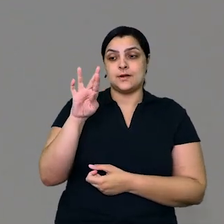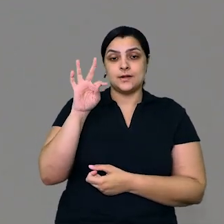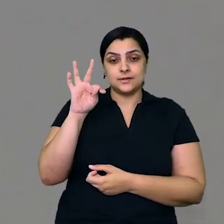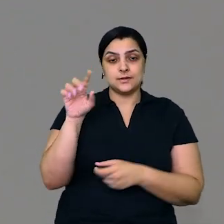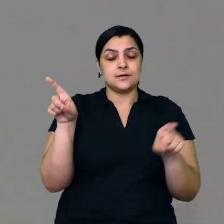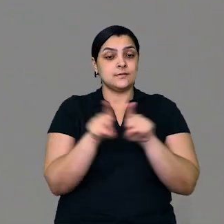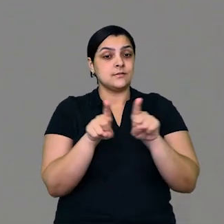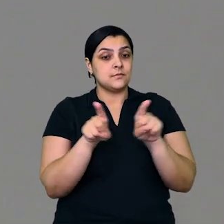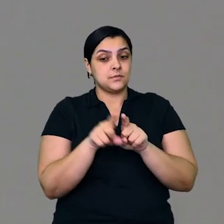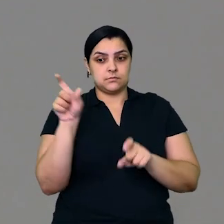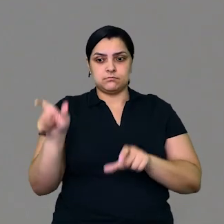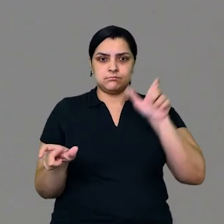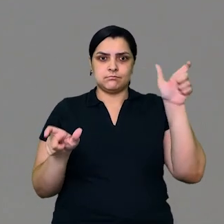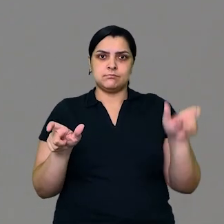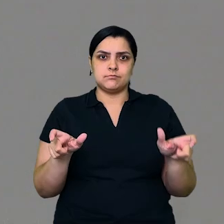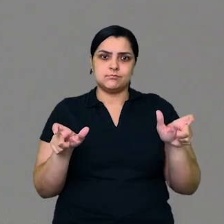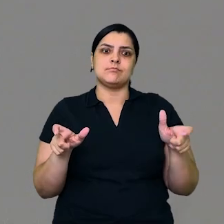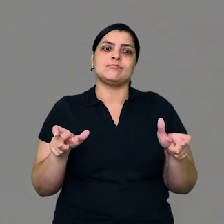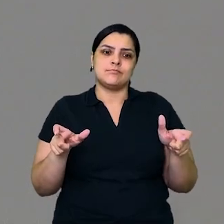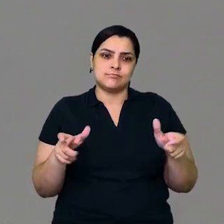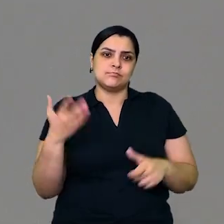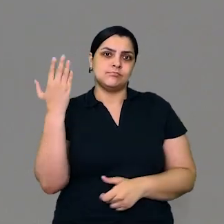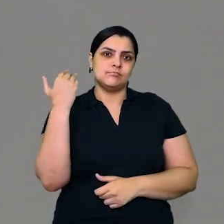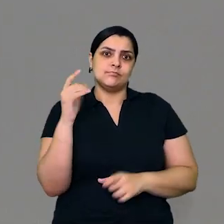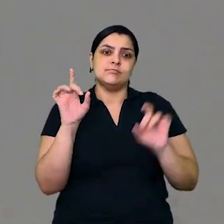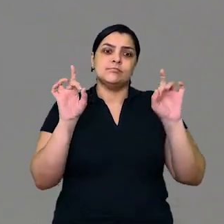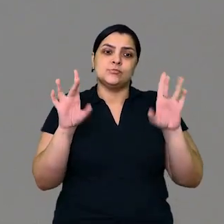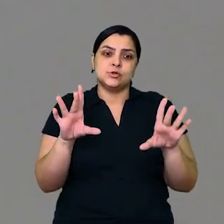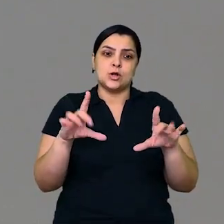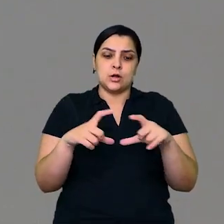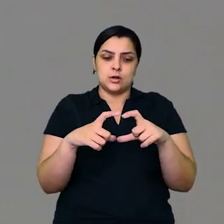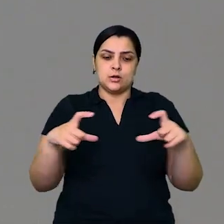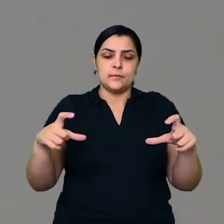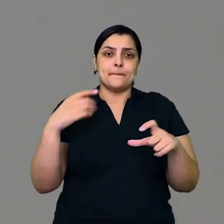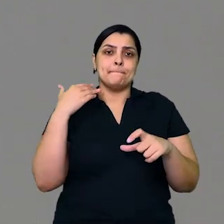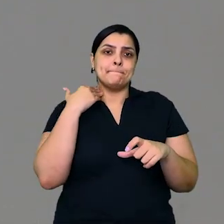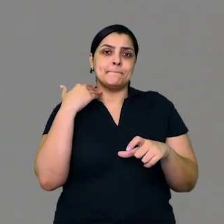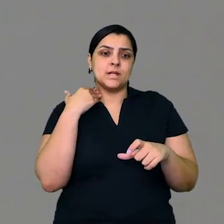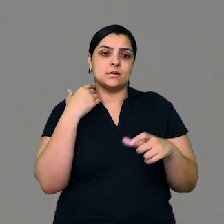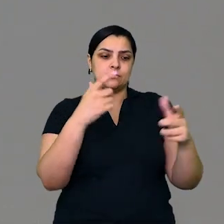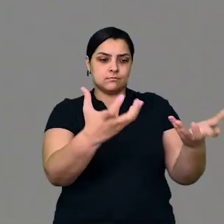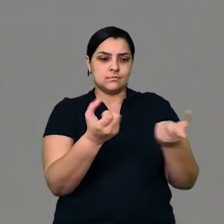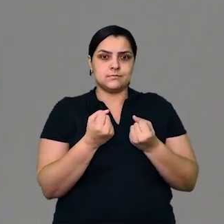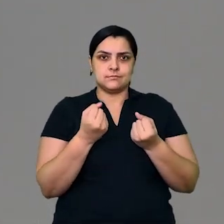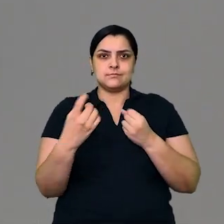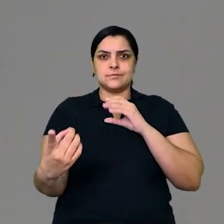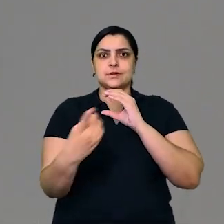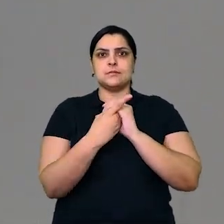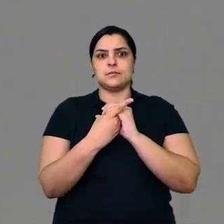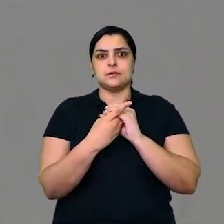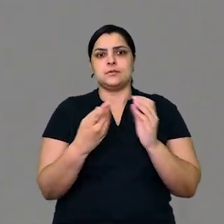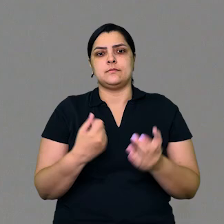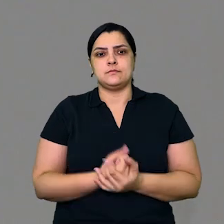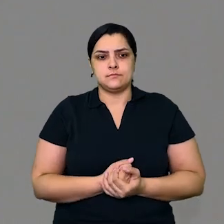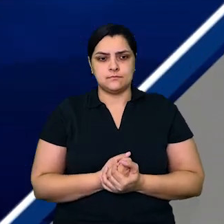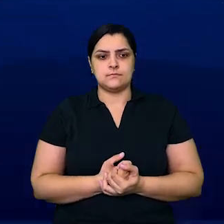regionais e para as partes que até então contavam apenas com o boleto bancário para recebimento dos